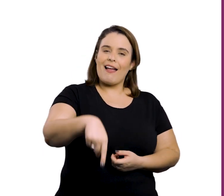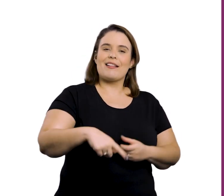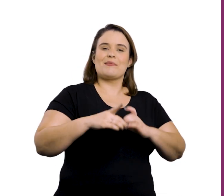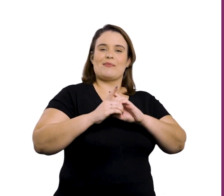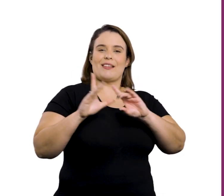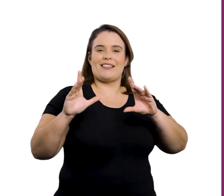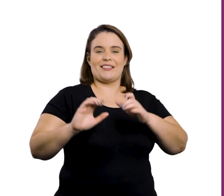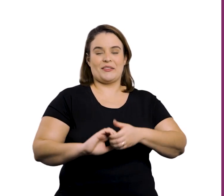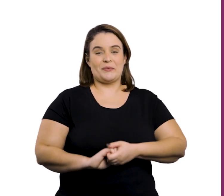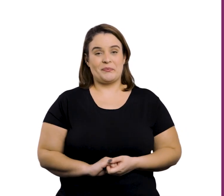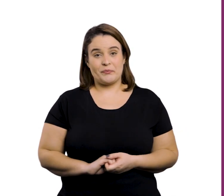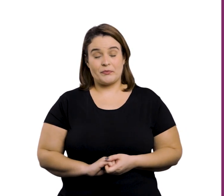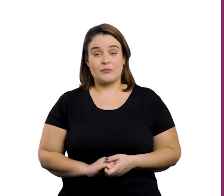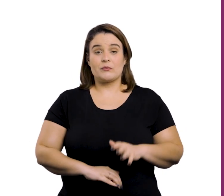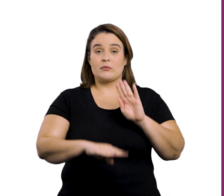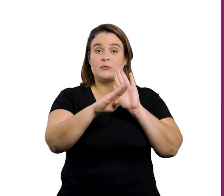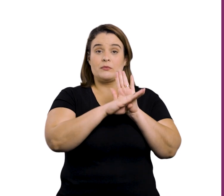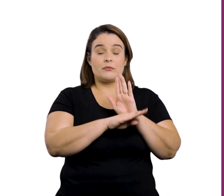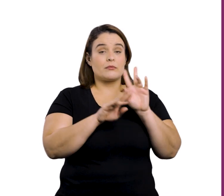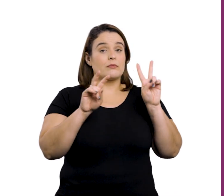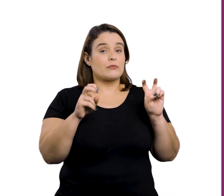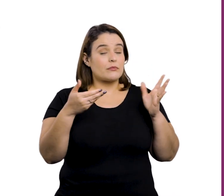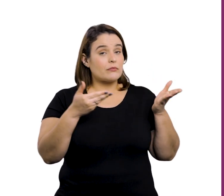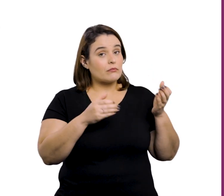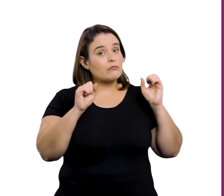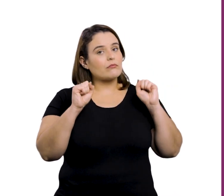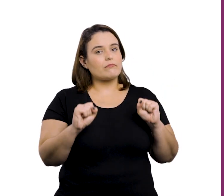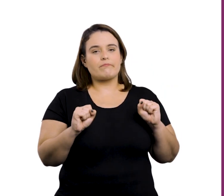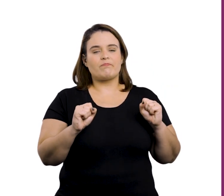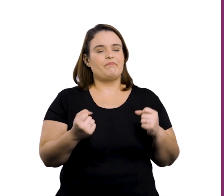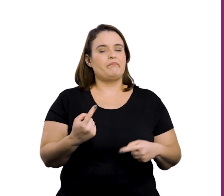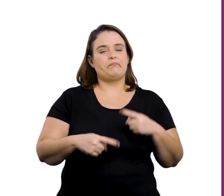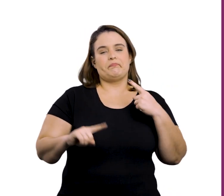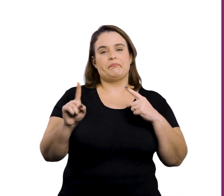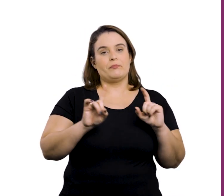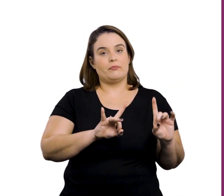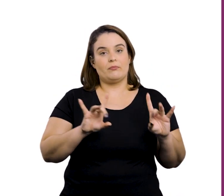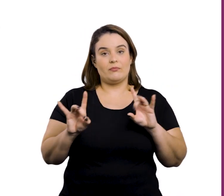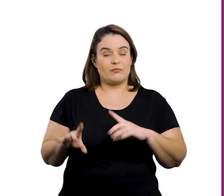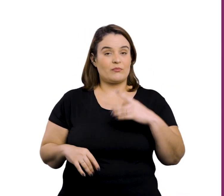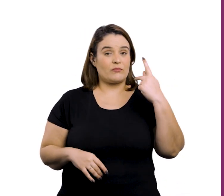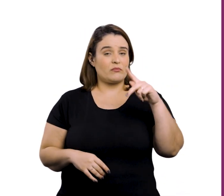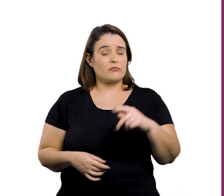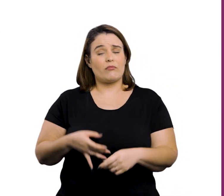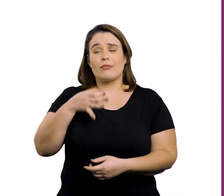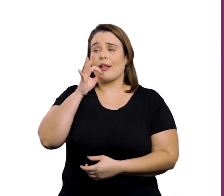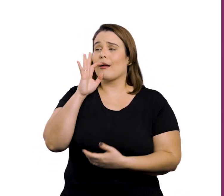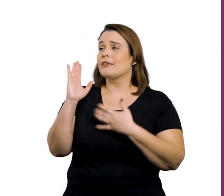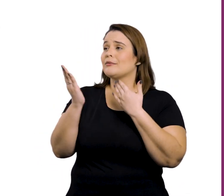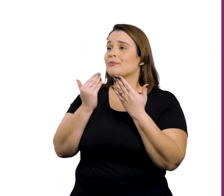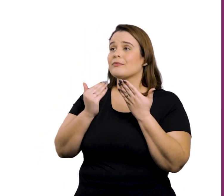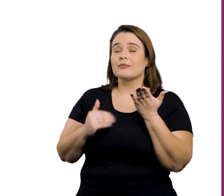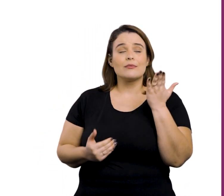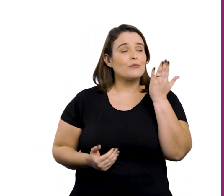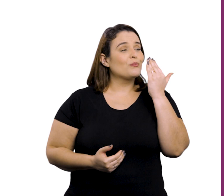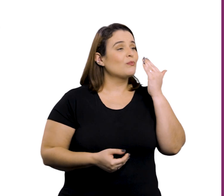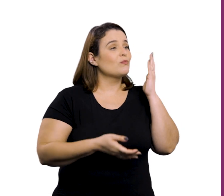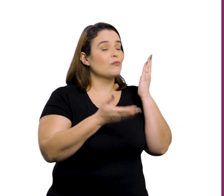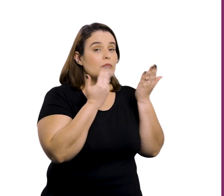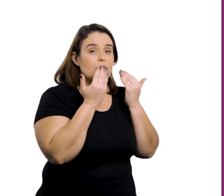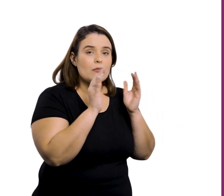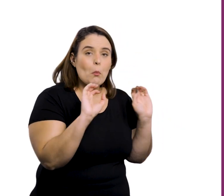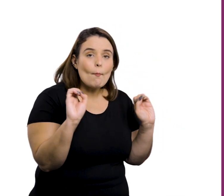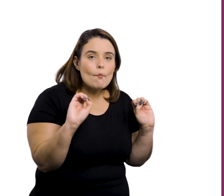democrática. Os assuntos deste manual podem estar longe do seu cotidiano e não fazer parte do papo do café ou do